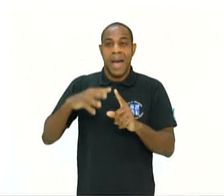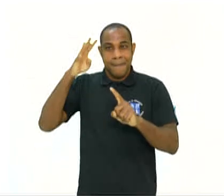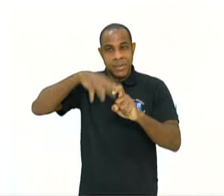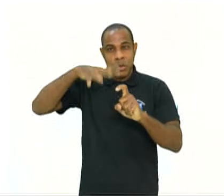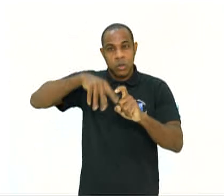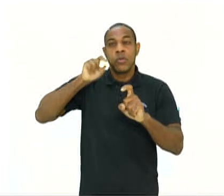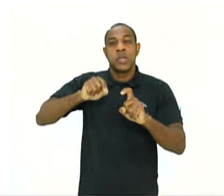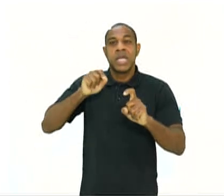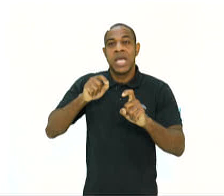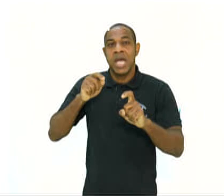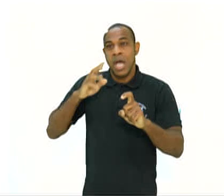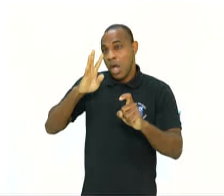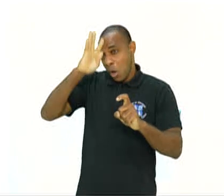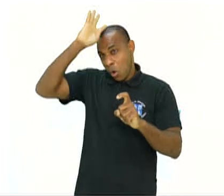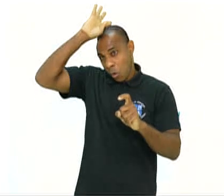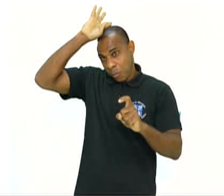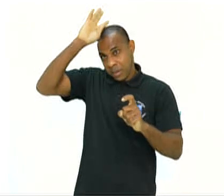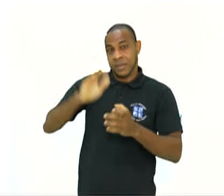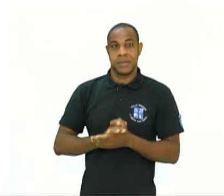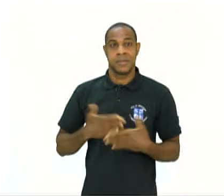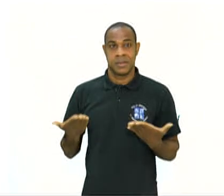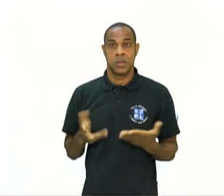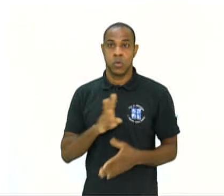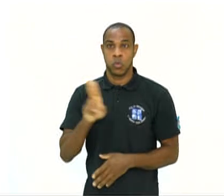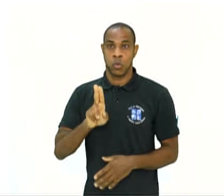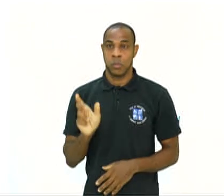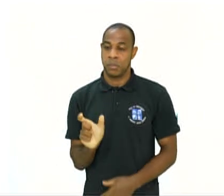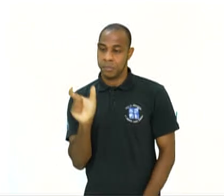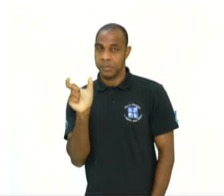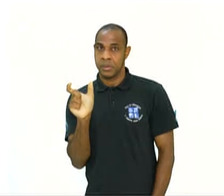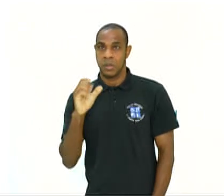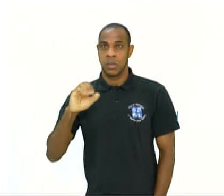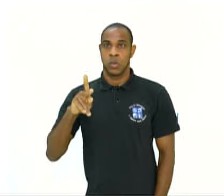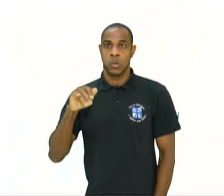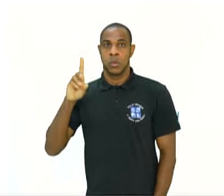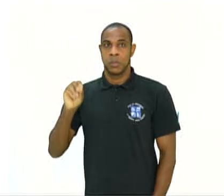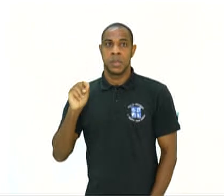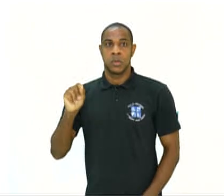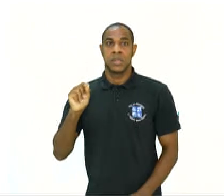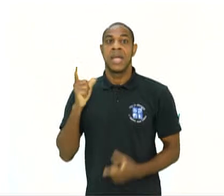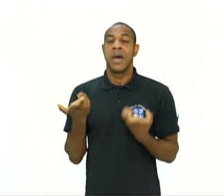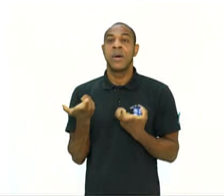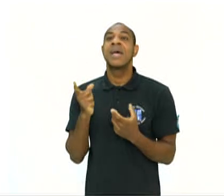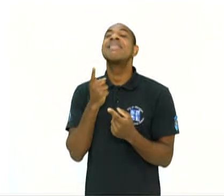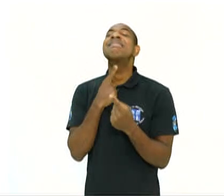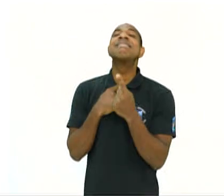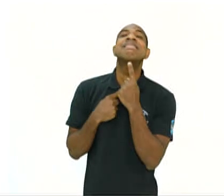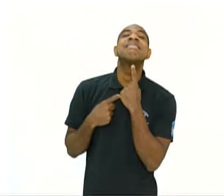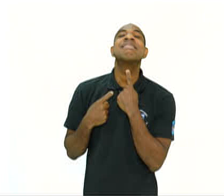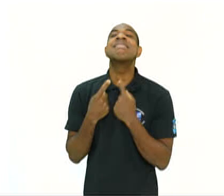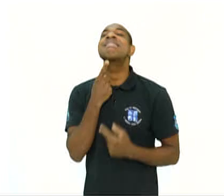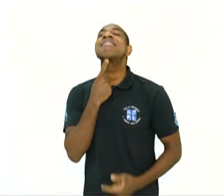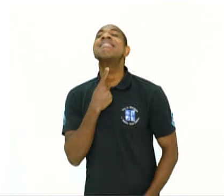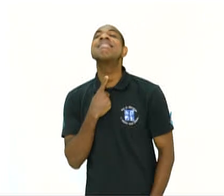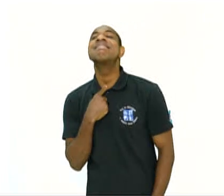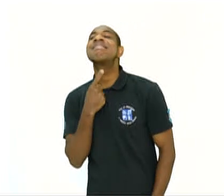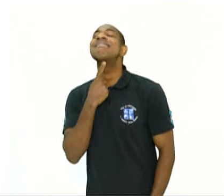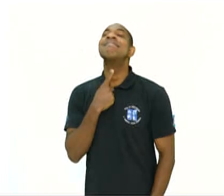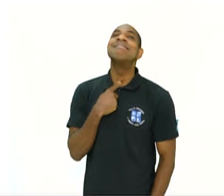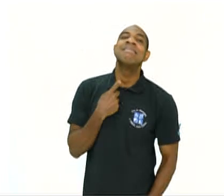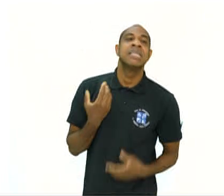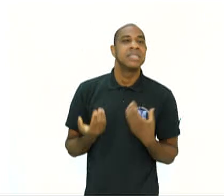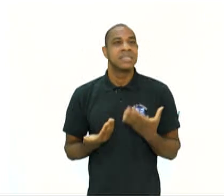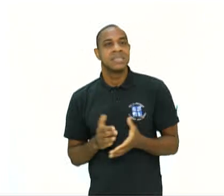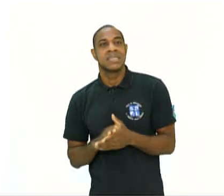romana, tá? Cujo nome significa, a palavra Cupido significa desejar, to desire, e ela